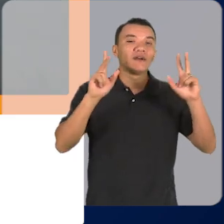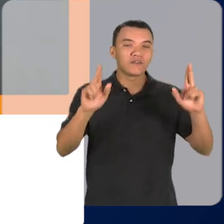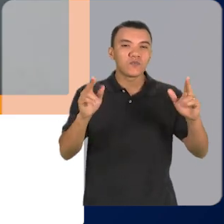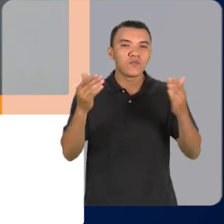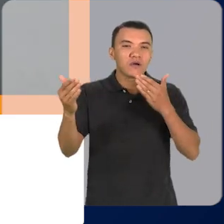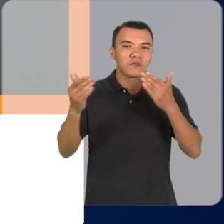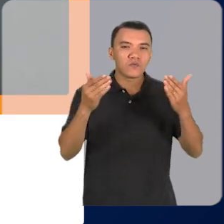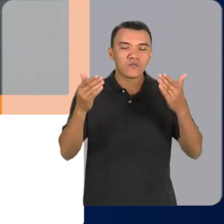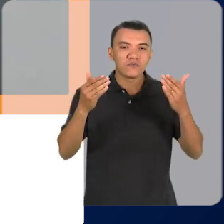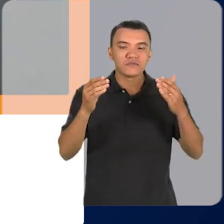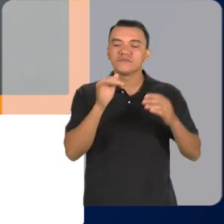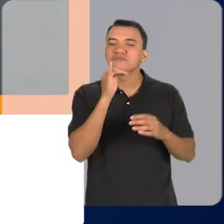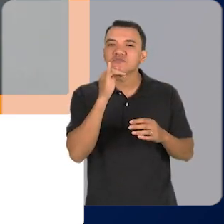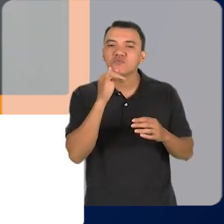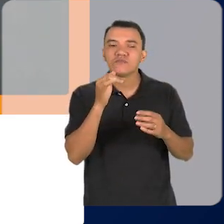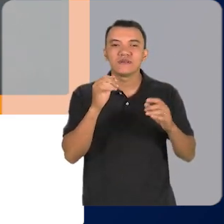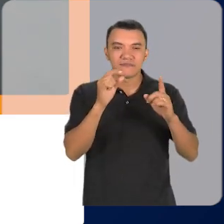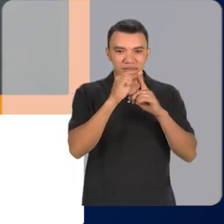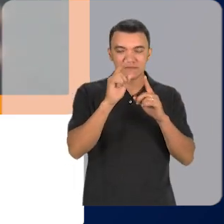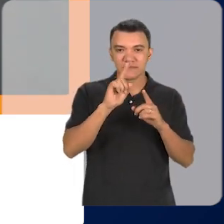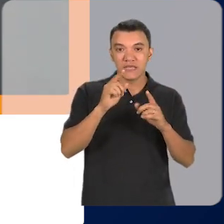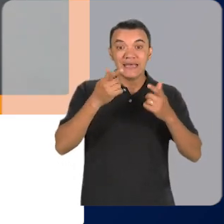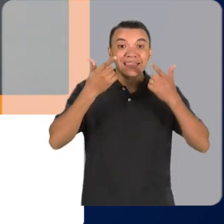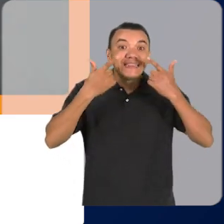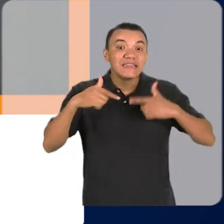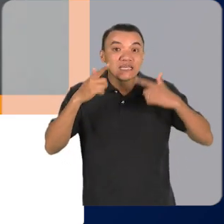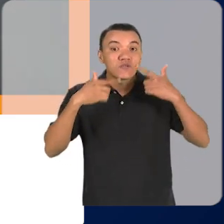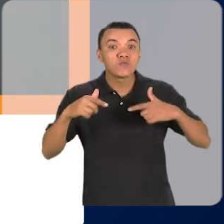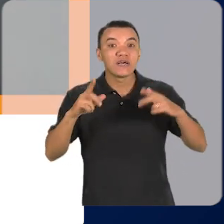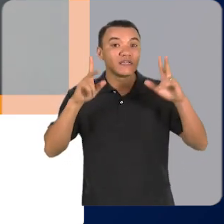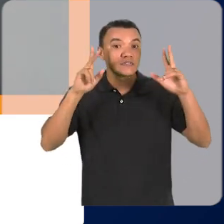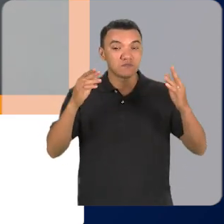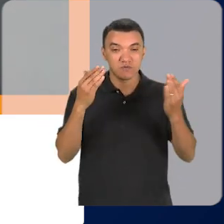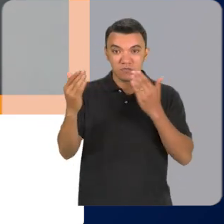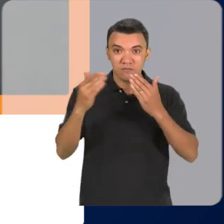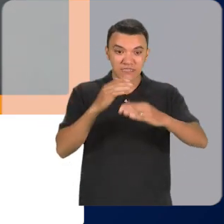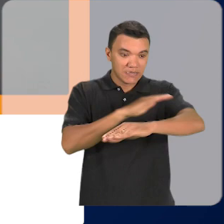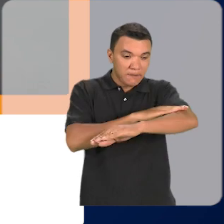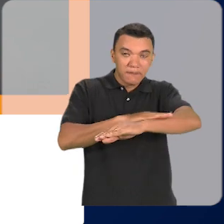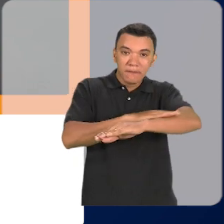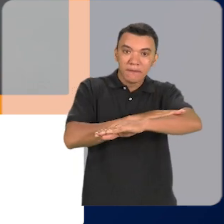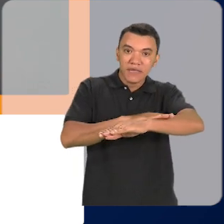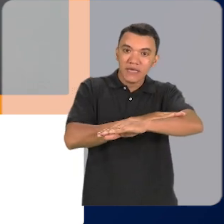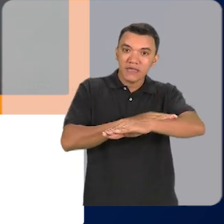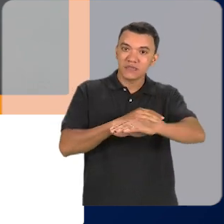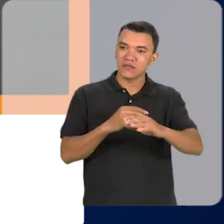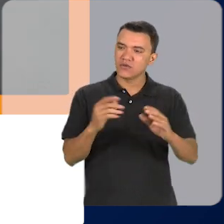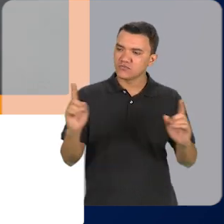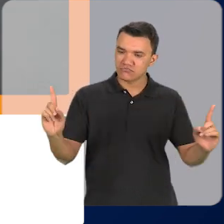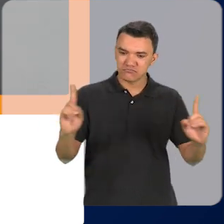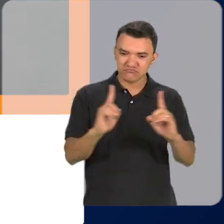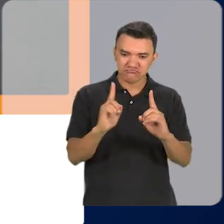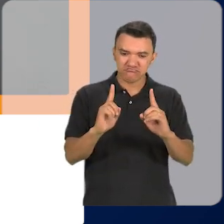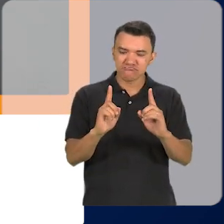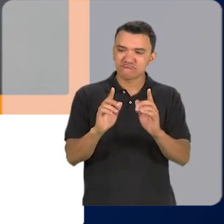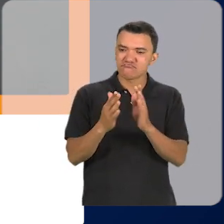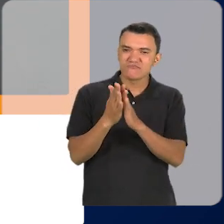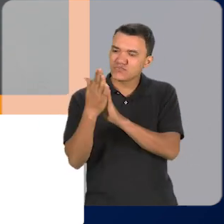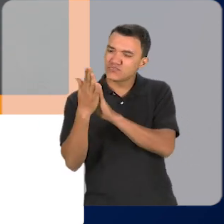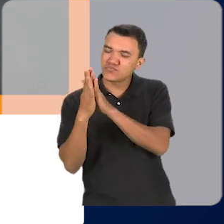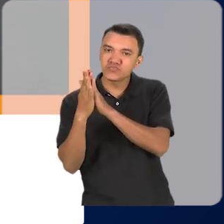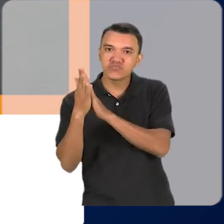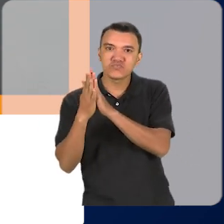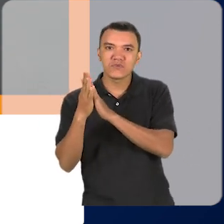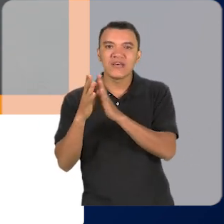A linguagem é uma pele. Esfrego a minha linguagem no outro. É como se eu tivesse dedos nas pontas